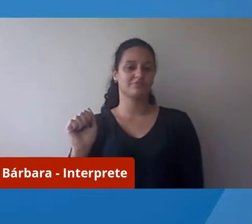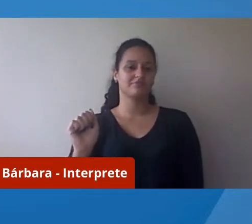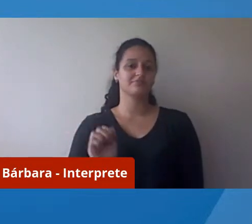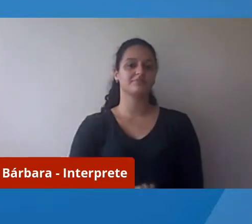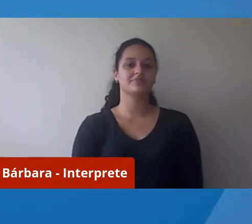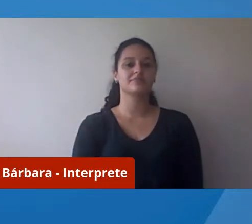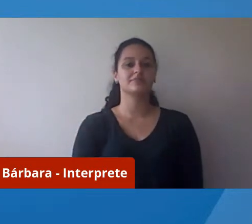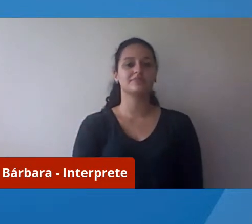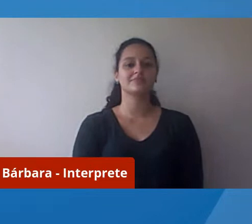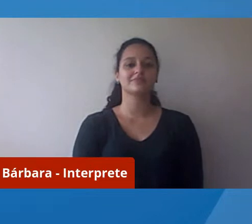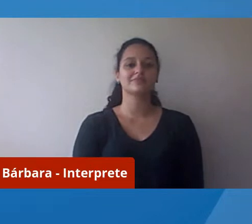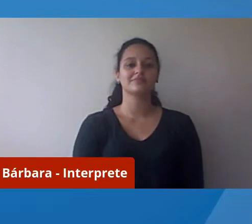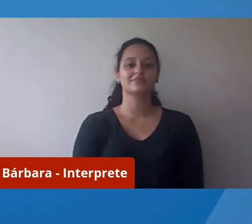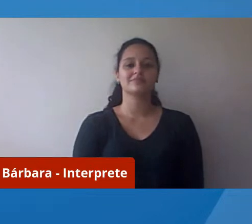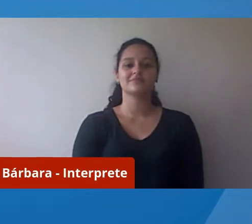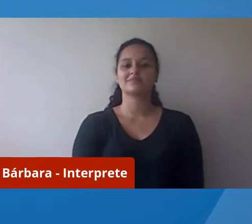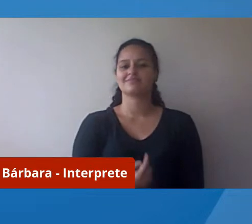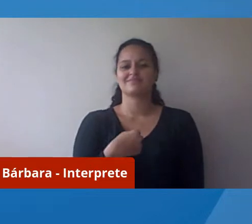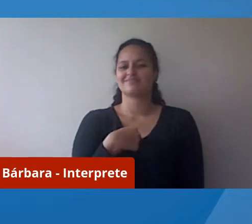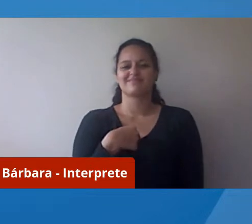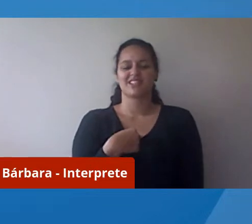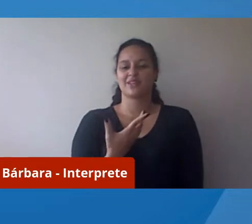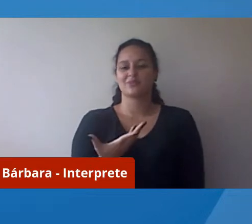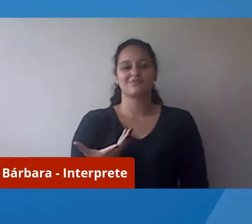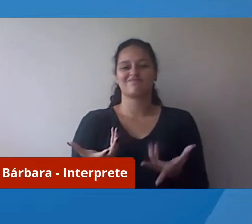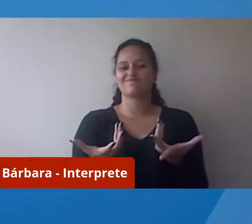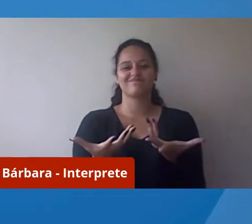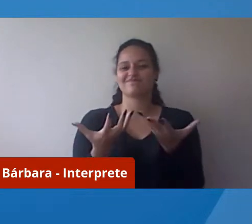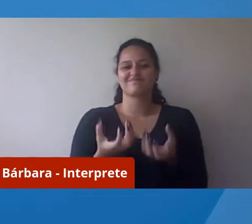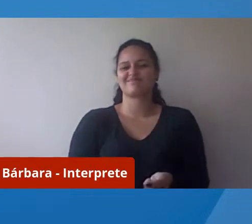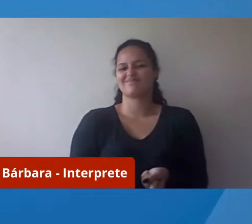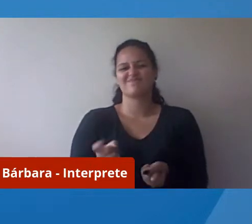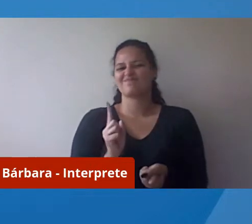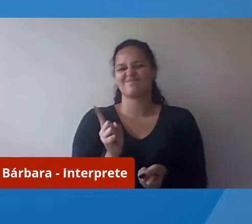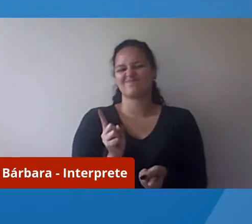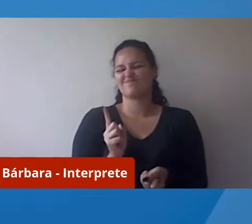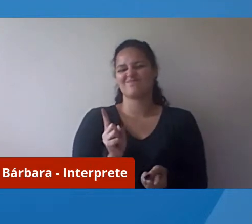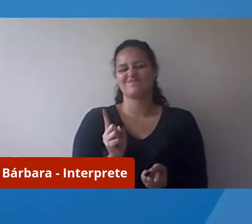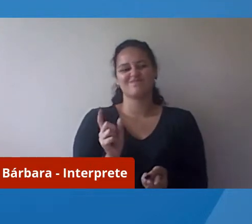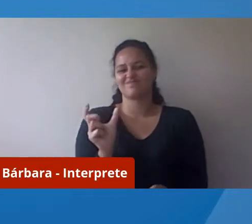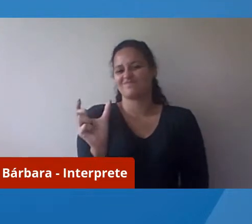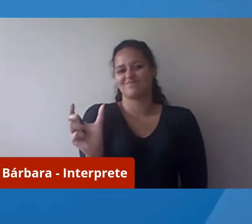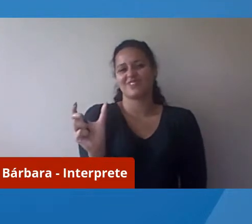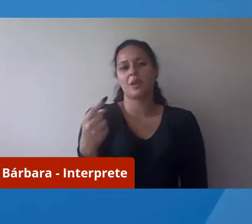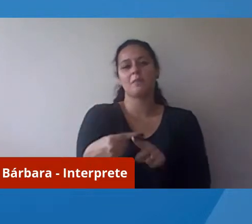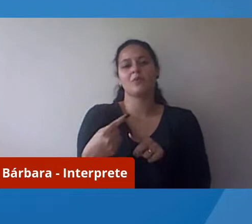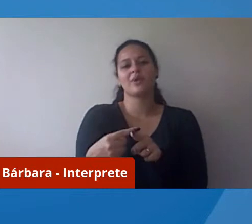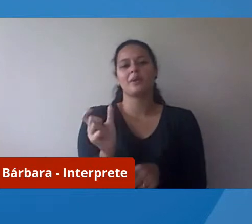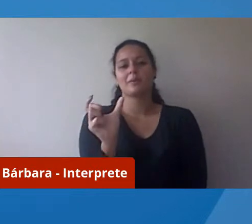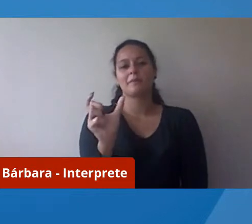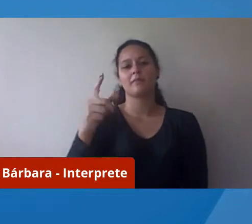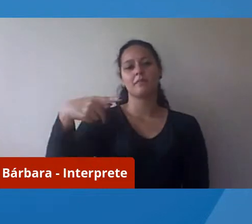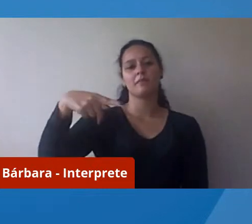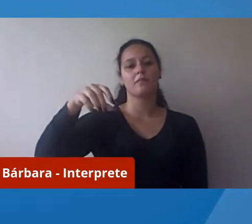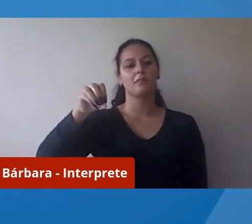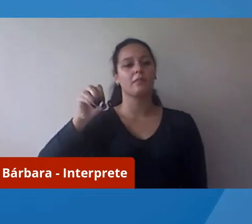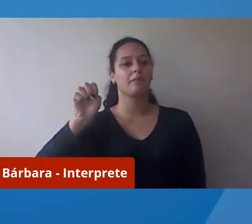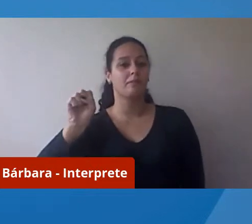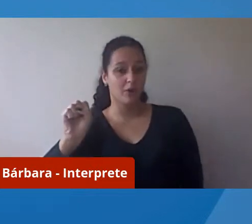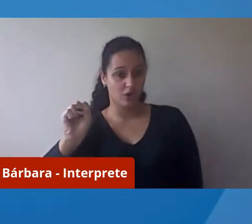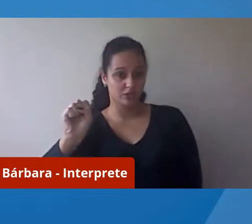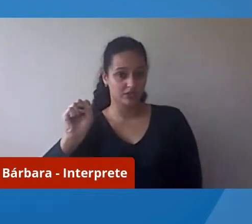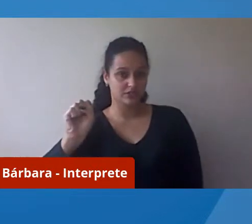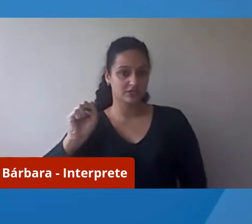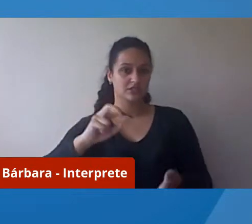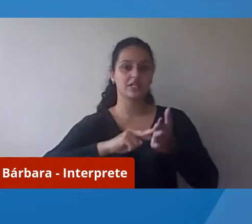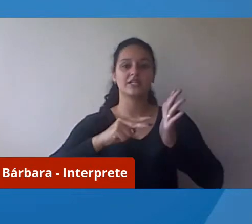Eu não me convence esse termo. Por quê? O termo pós indica que é algo